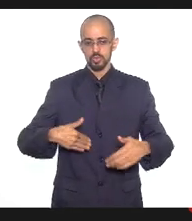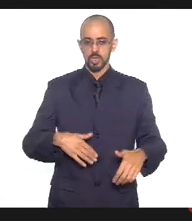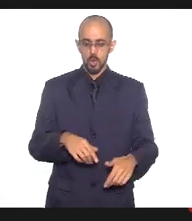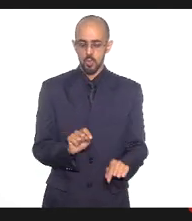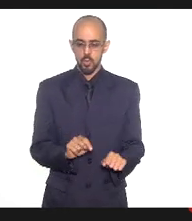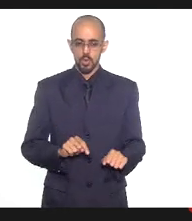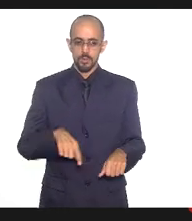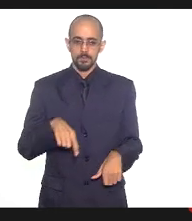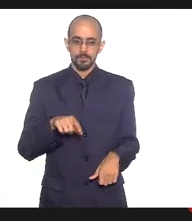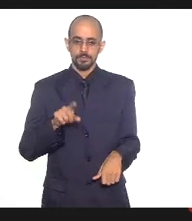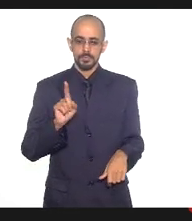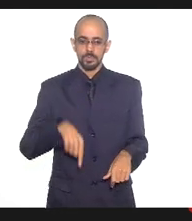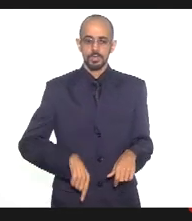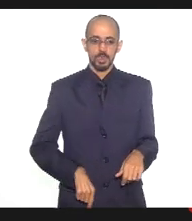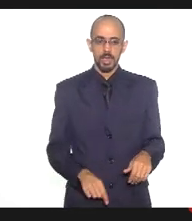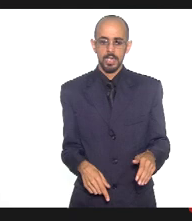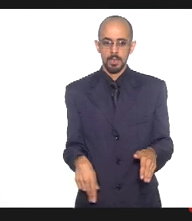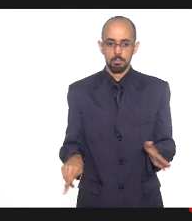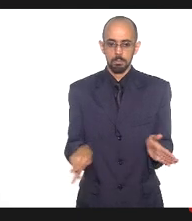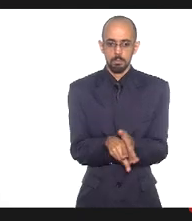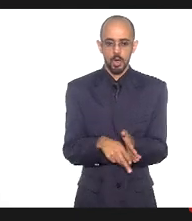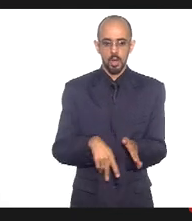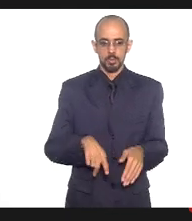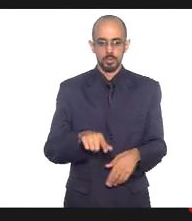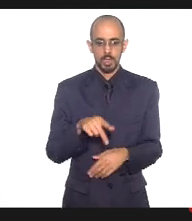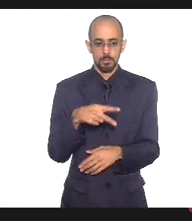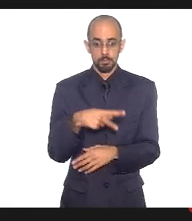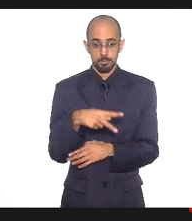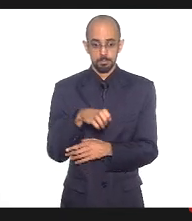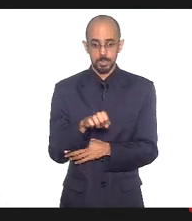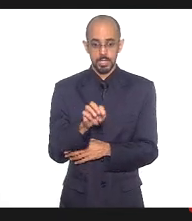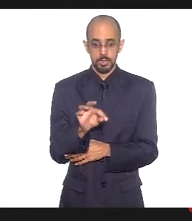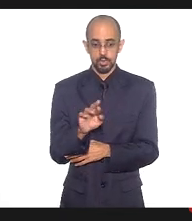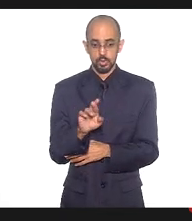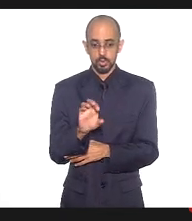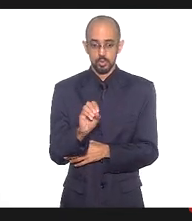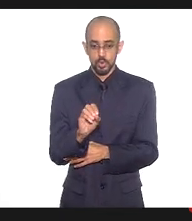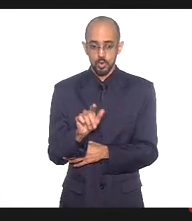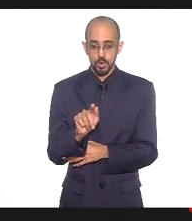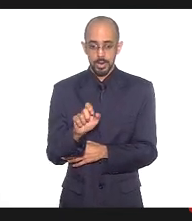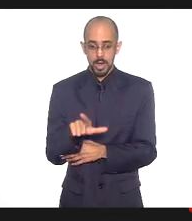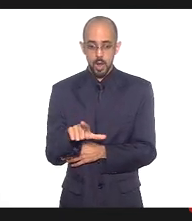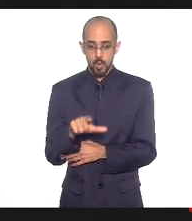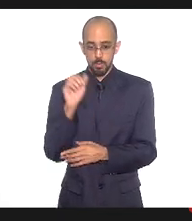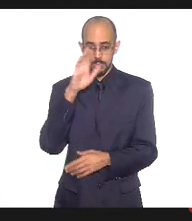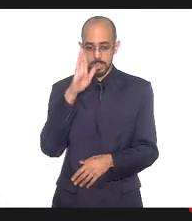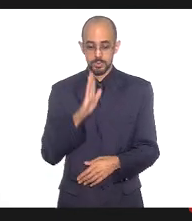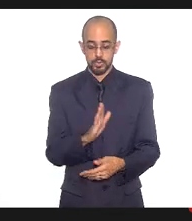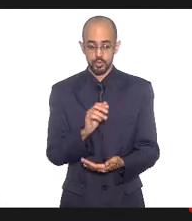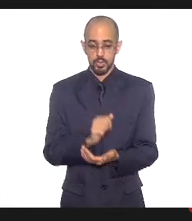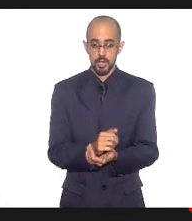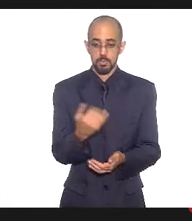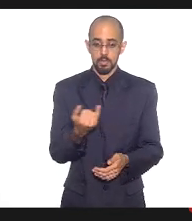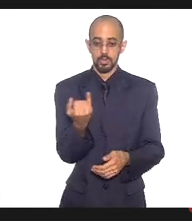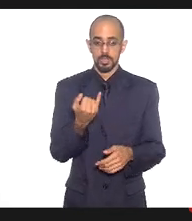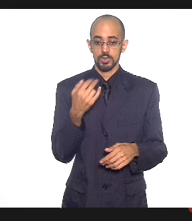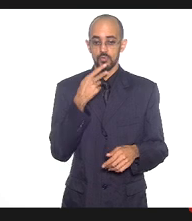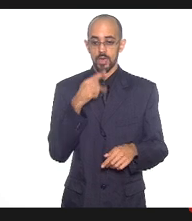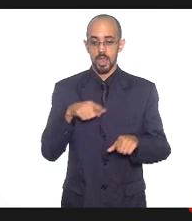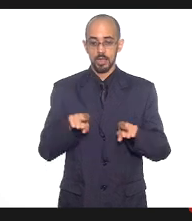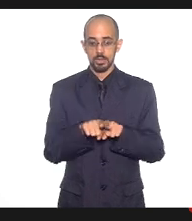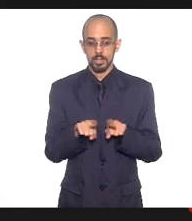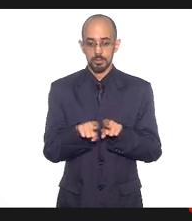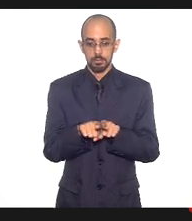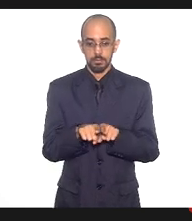do quinhão da Petrogal Brasil nessa participação nesse pagamento. Então é importante dizer, né, que a despeito de